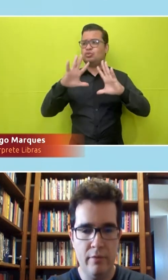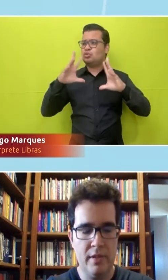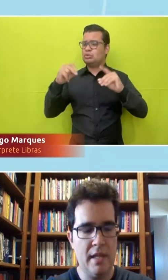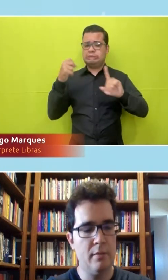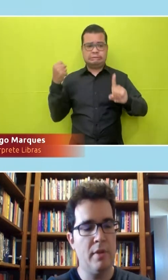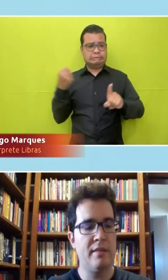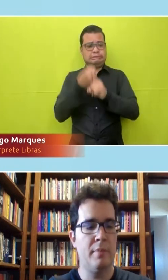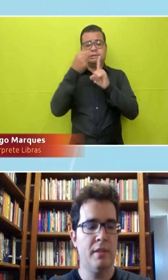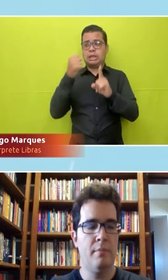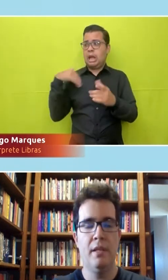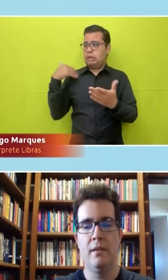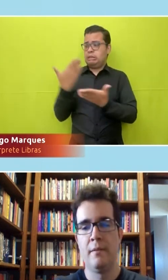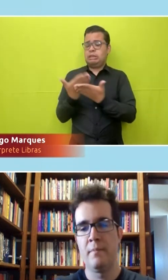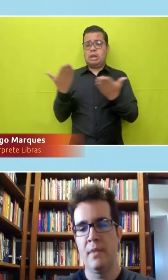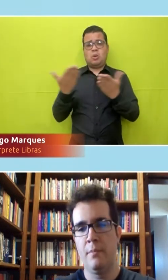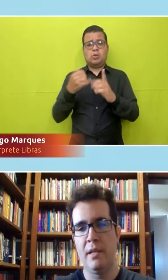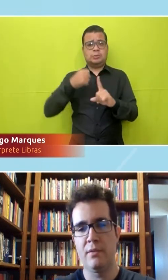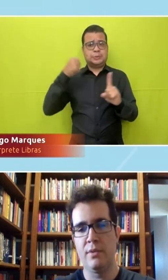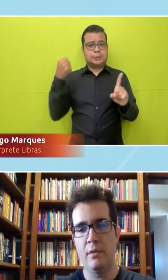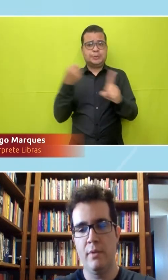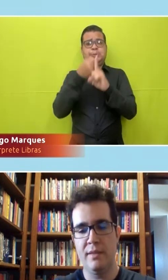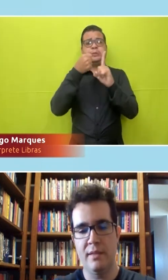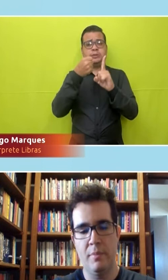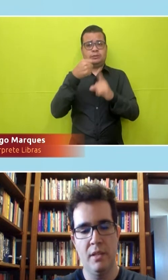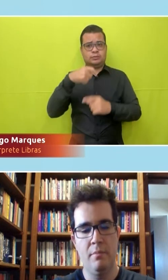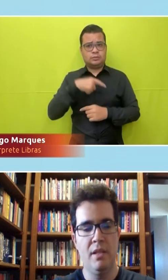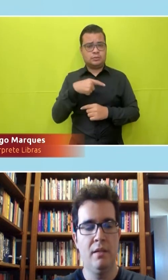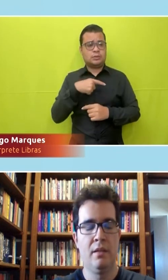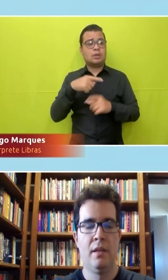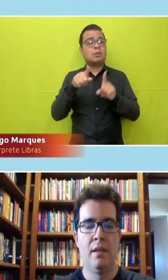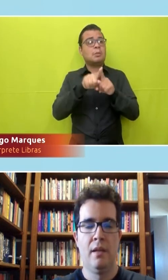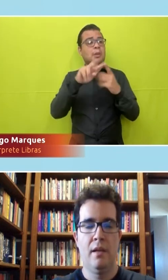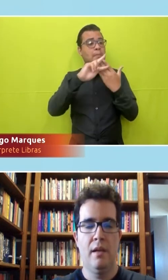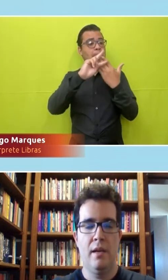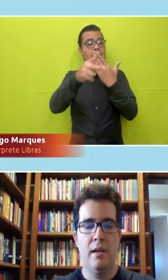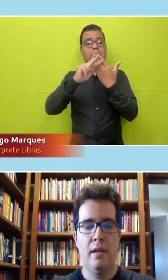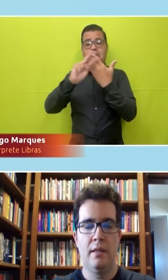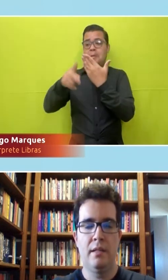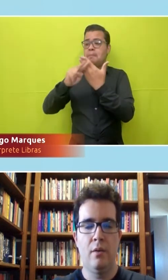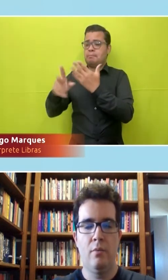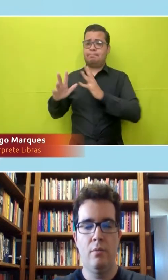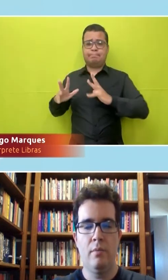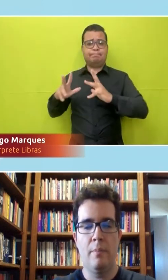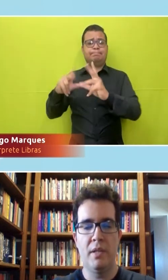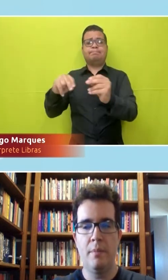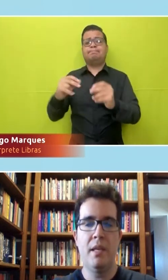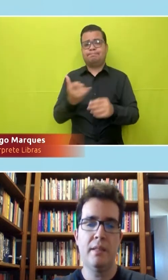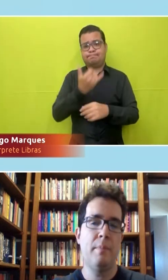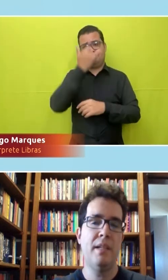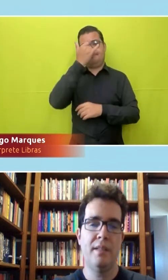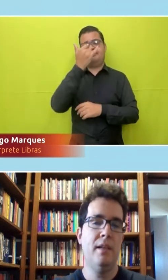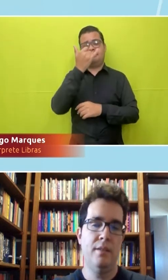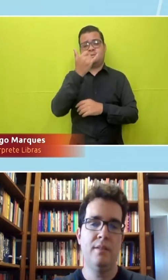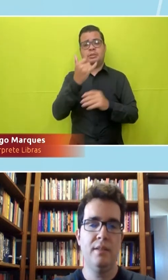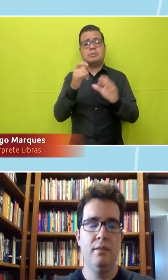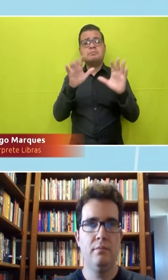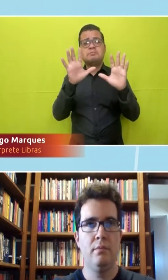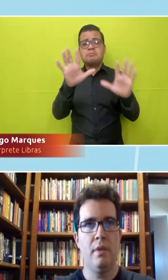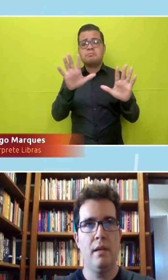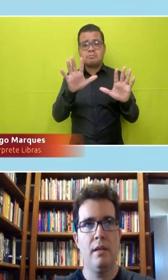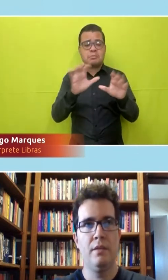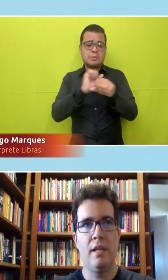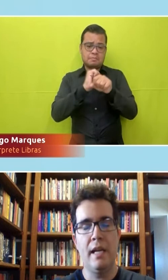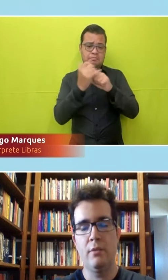sendo afetado por essa pandemia e pelas consequências da pandemia. Então, a pandemia está presente,